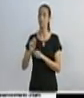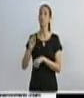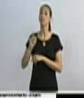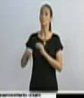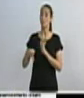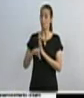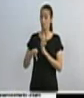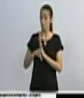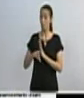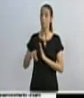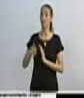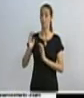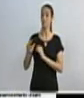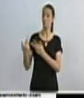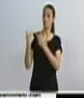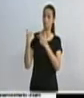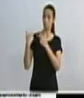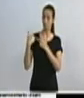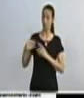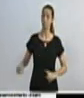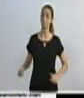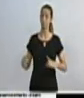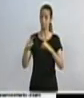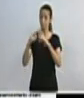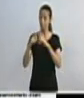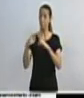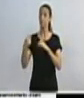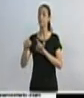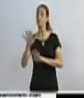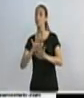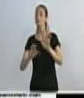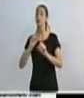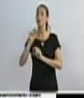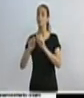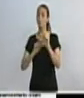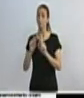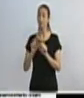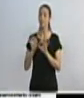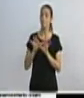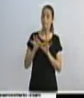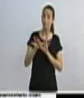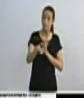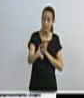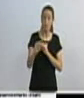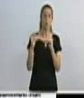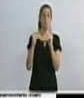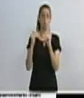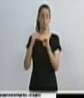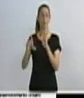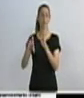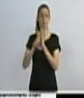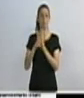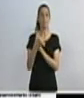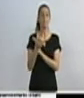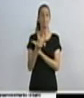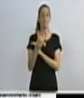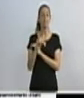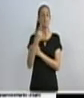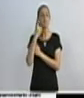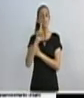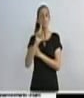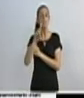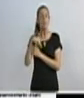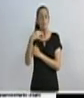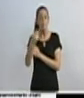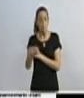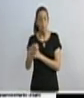de telecomunicações adotar as seguintes providências: realizar medição de conformidade 60 dias após a expedição